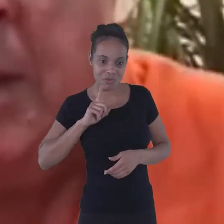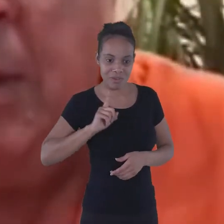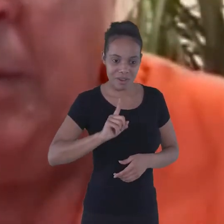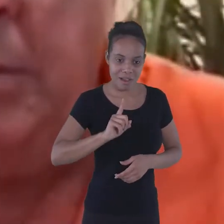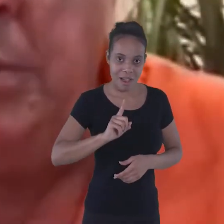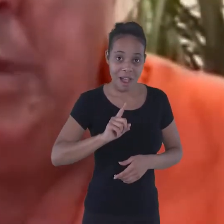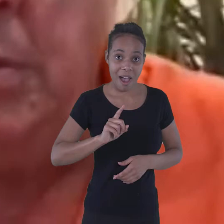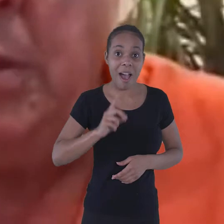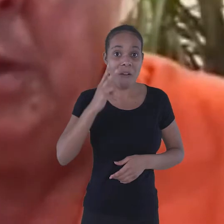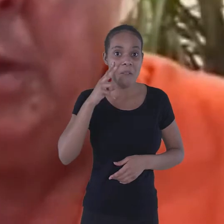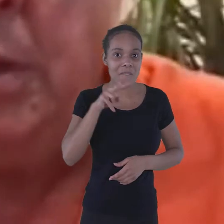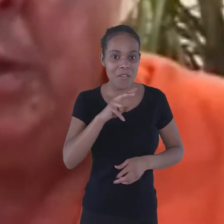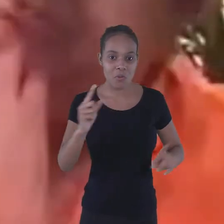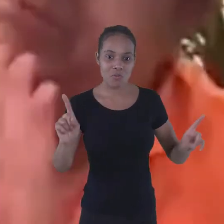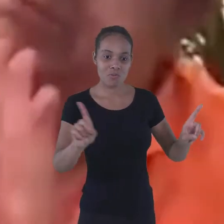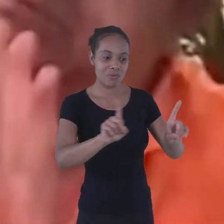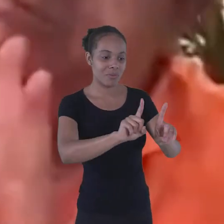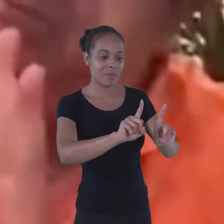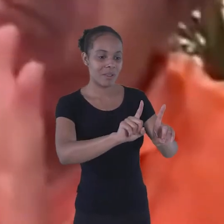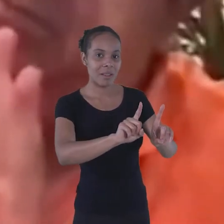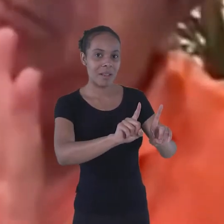ele: "Não sei o quê,